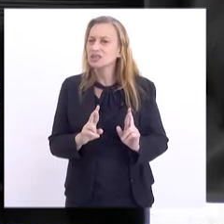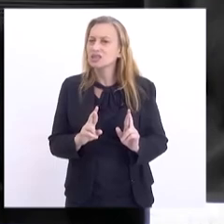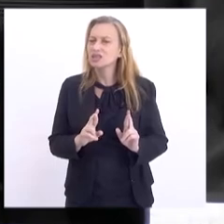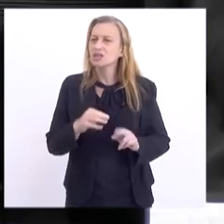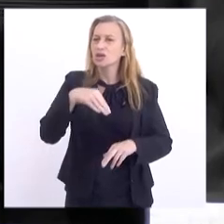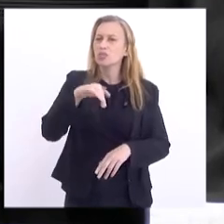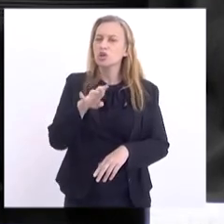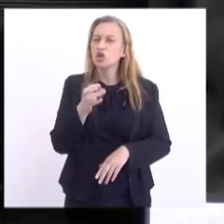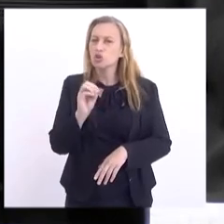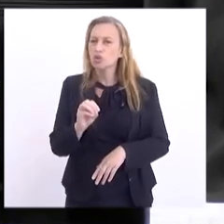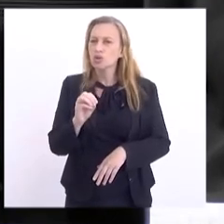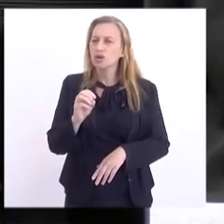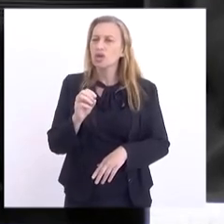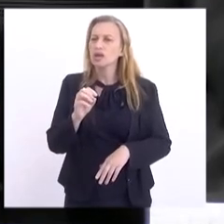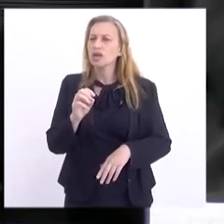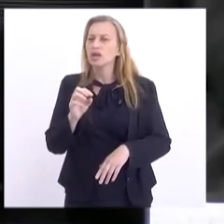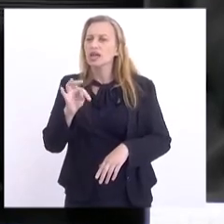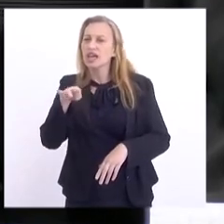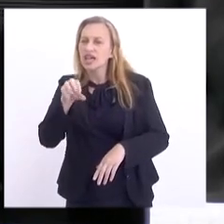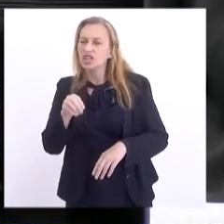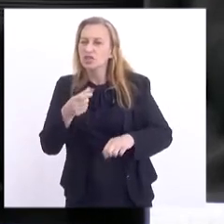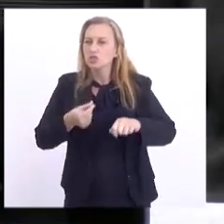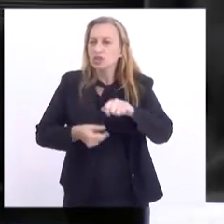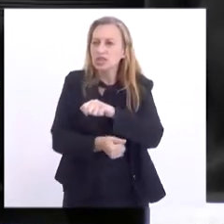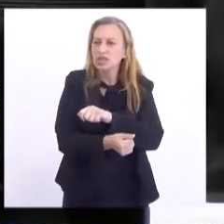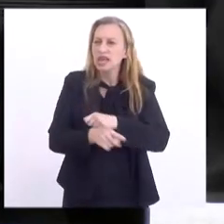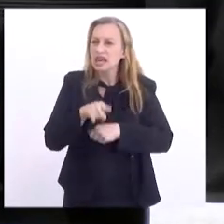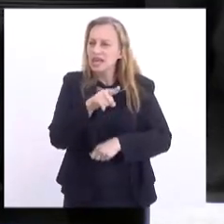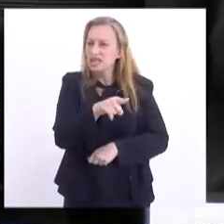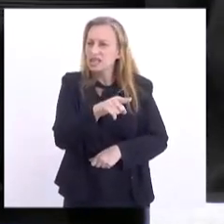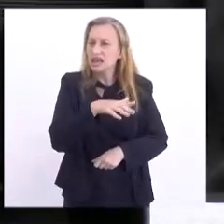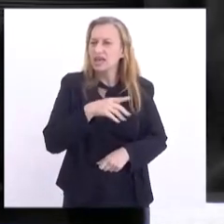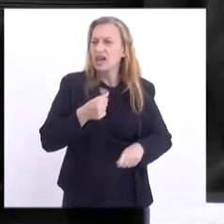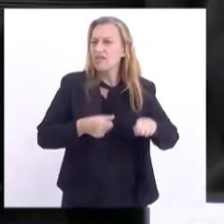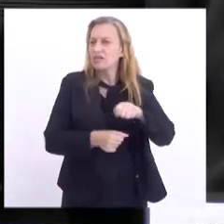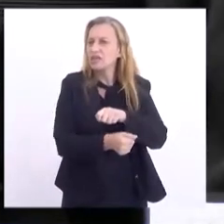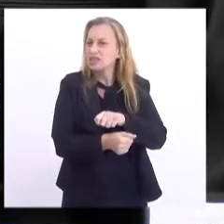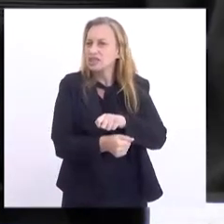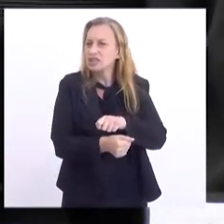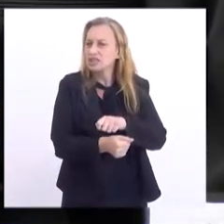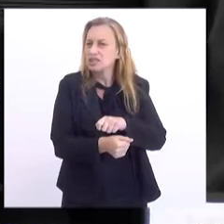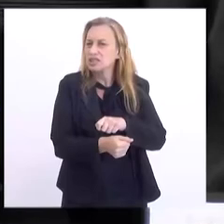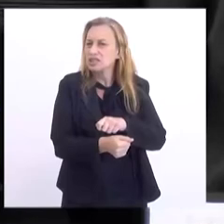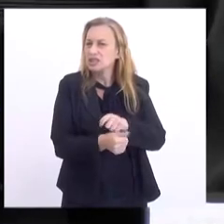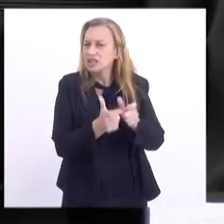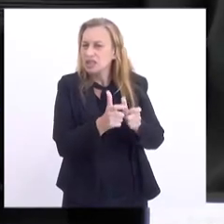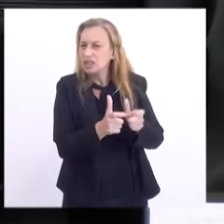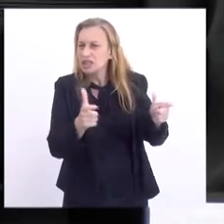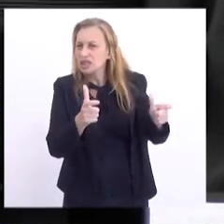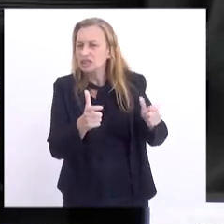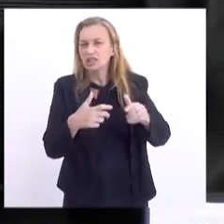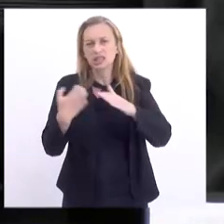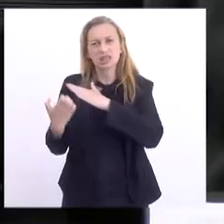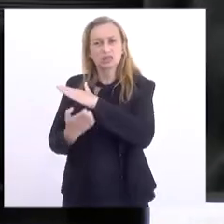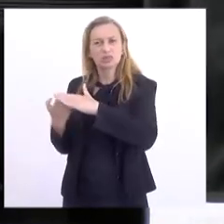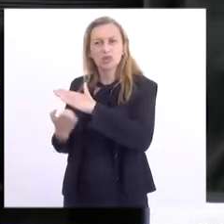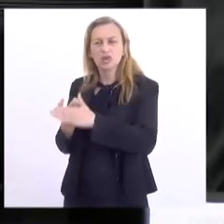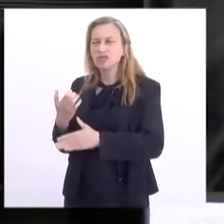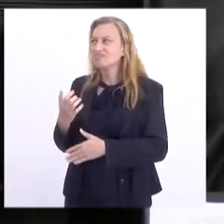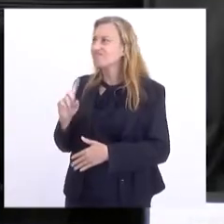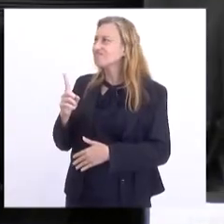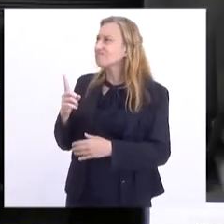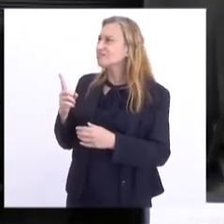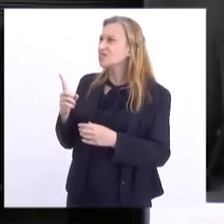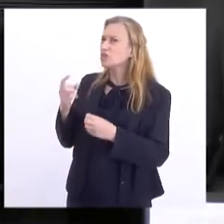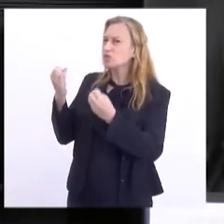microcrédito financiamento esse seria financiamento para grandes empresas é porque isso não